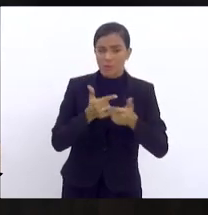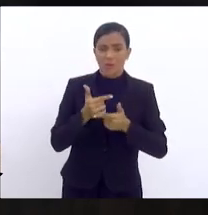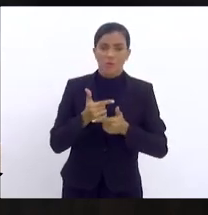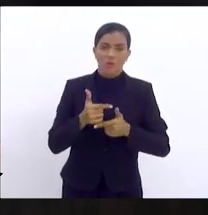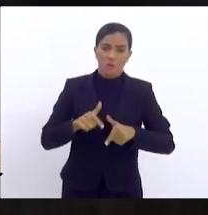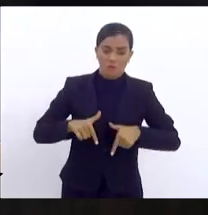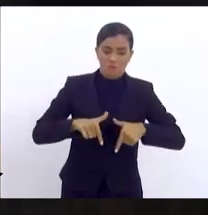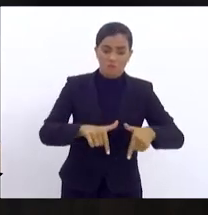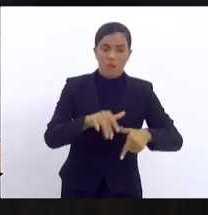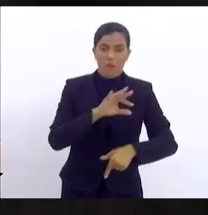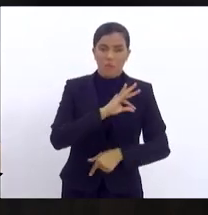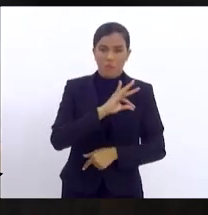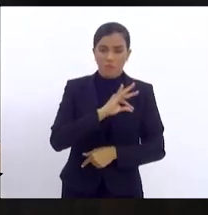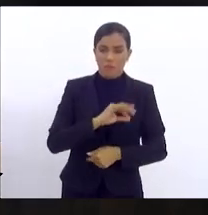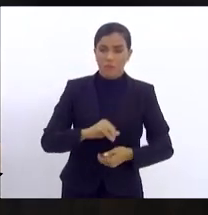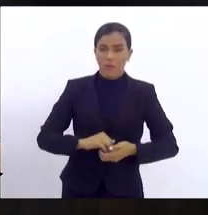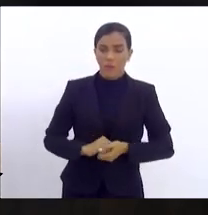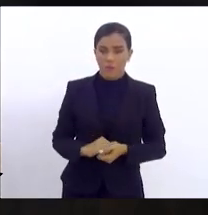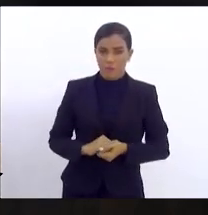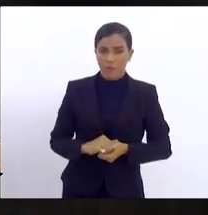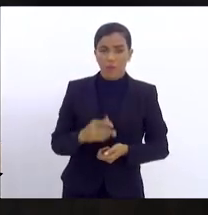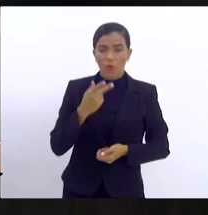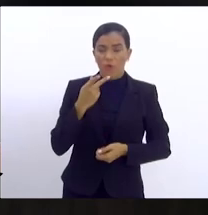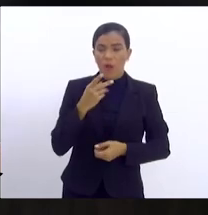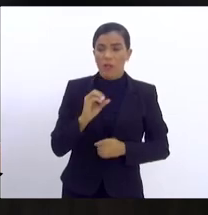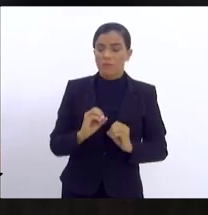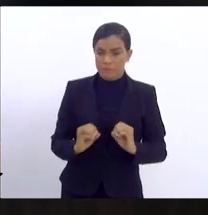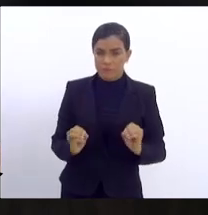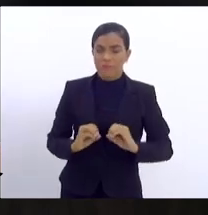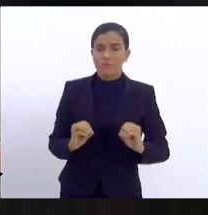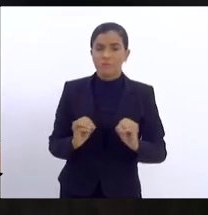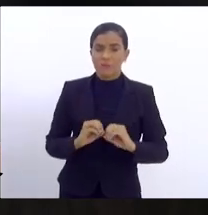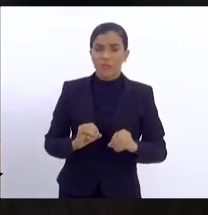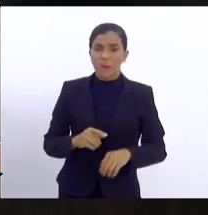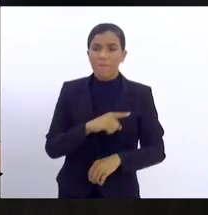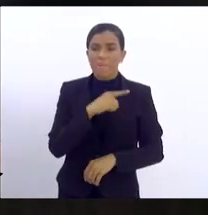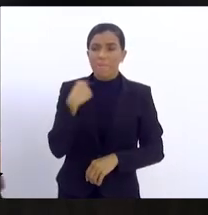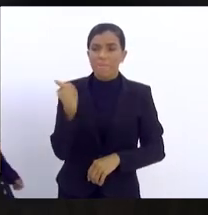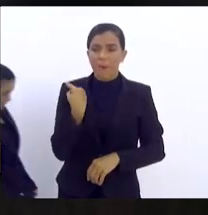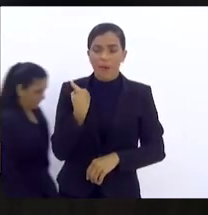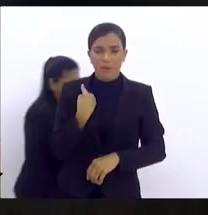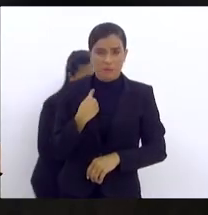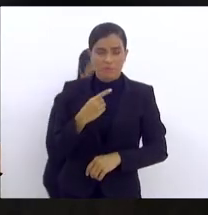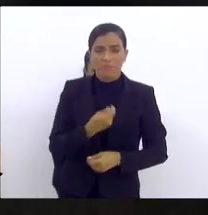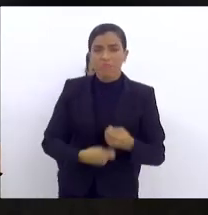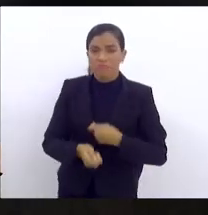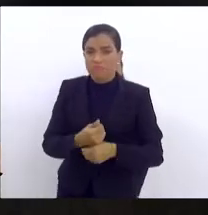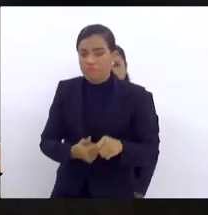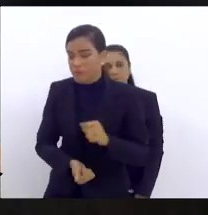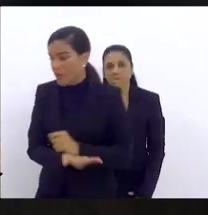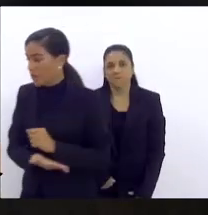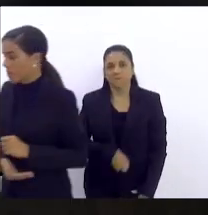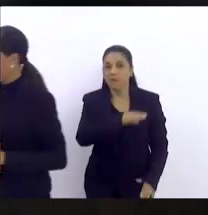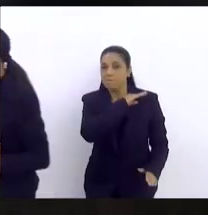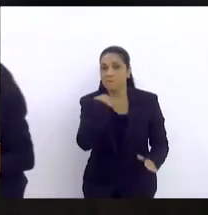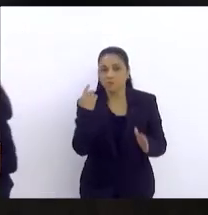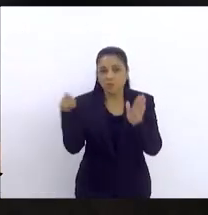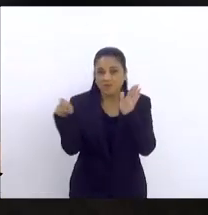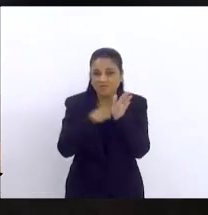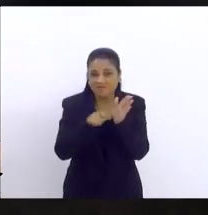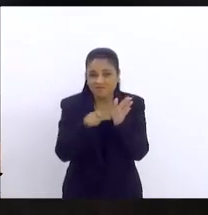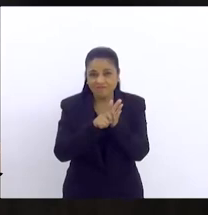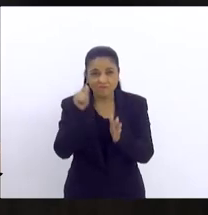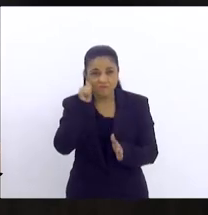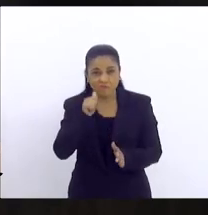não se levaram em consideração que mataram uma traficante que se ostentavam hoje